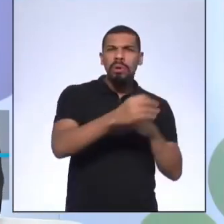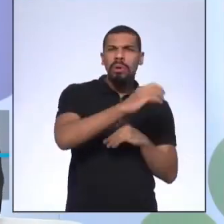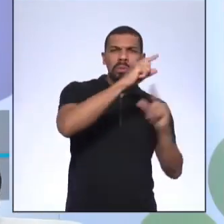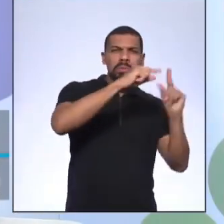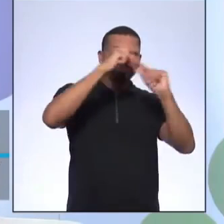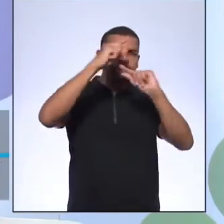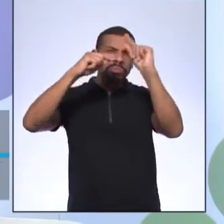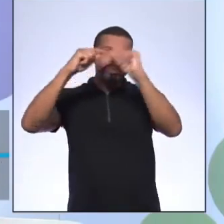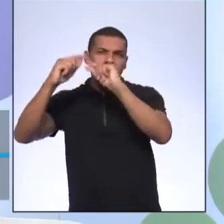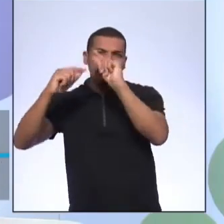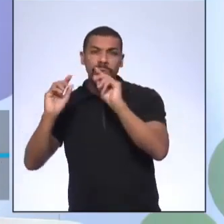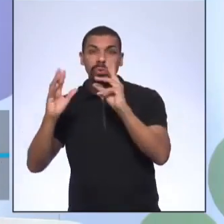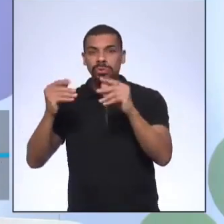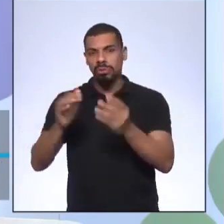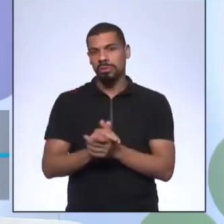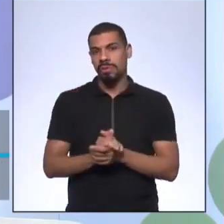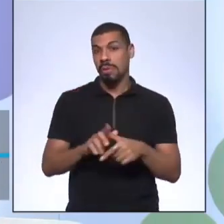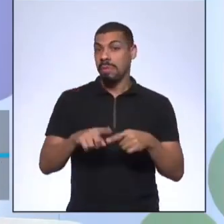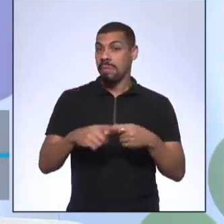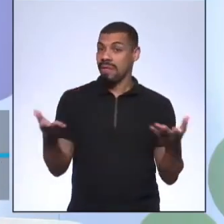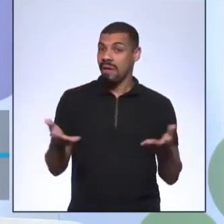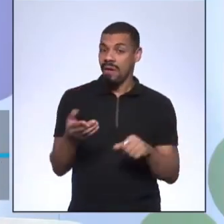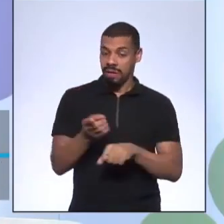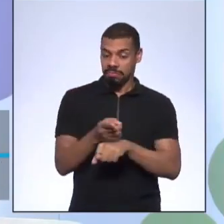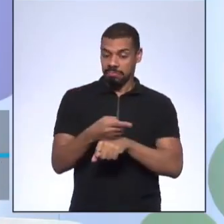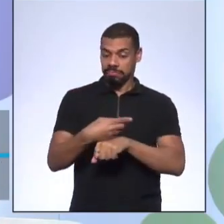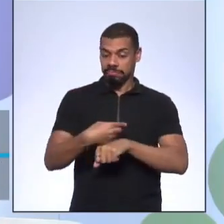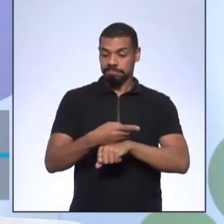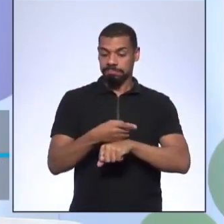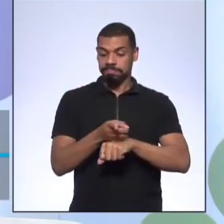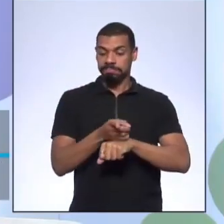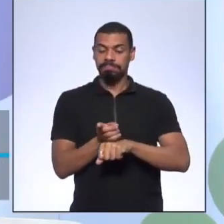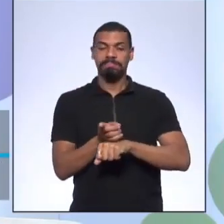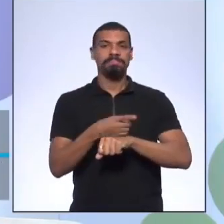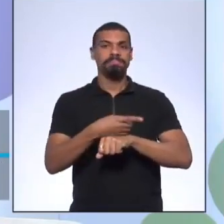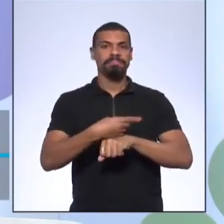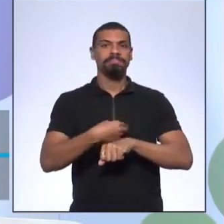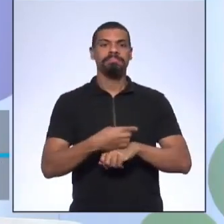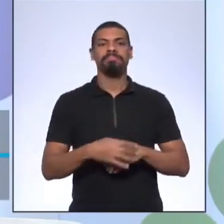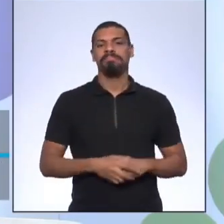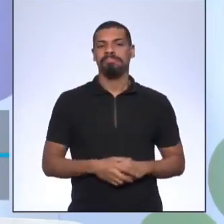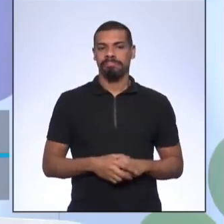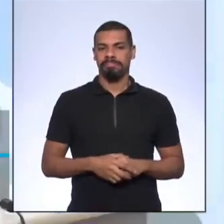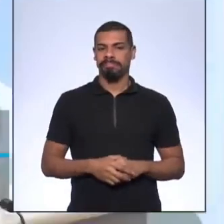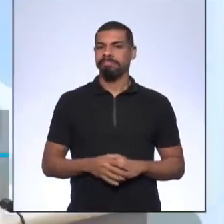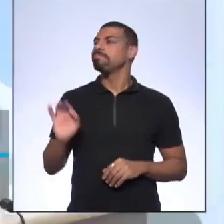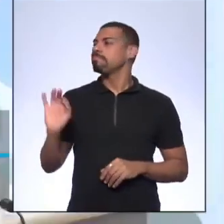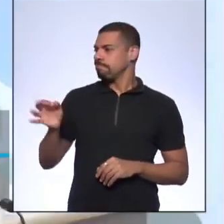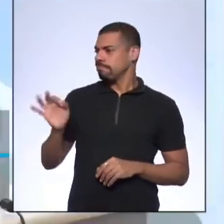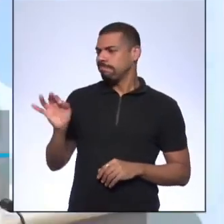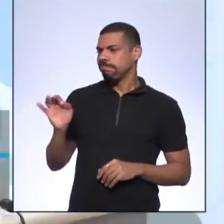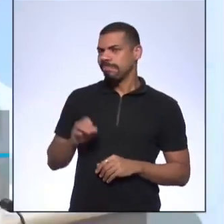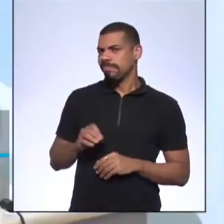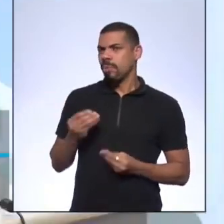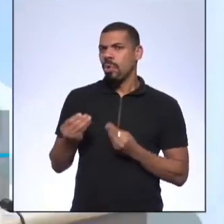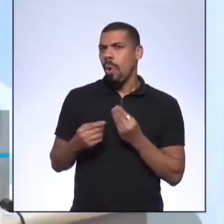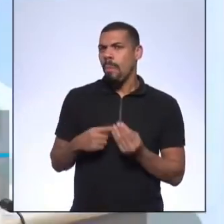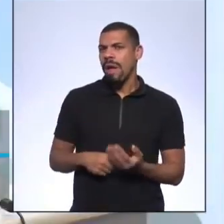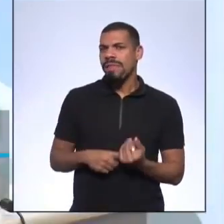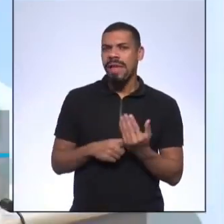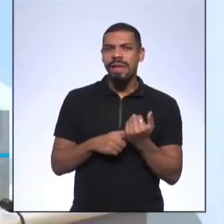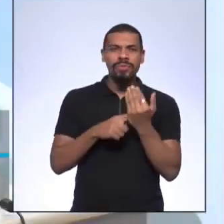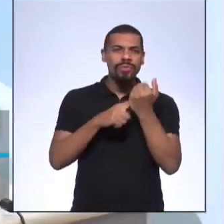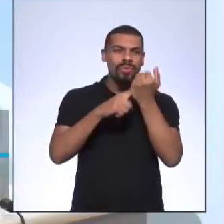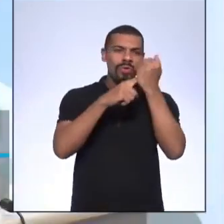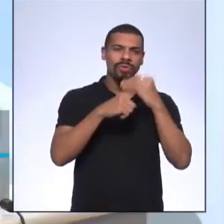um instrumento na mão que vai direcionar a rota dos grandes navios. Pois é, para a gente ver que como a tecnologia ela se baseia